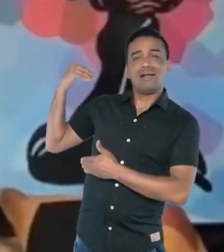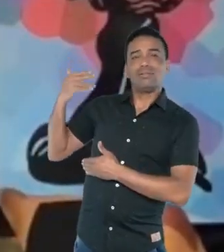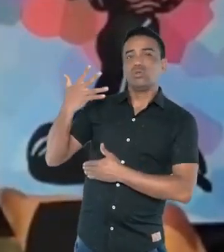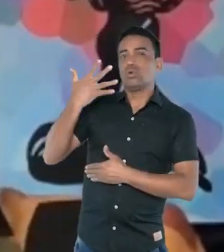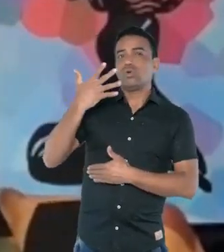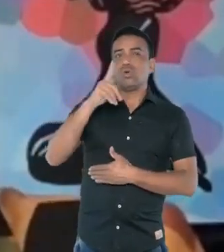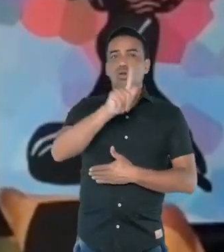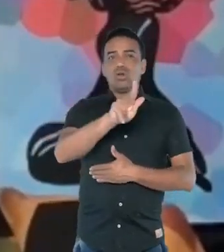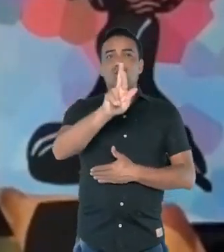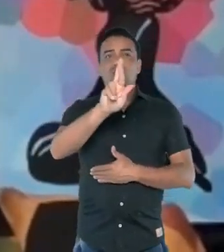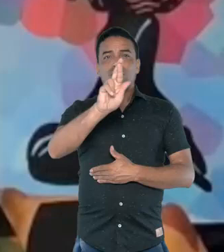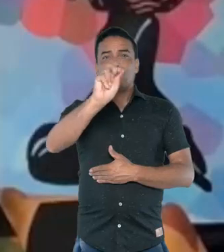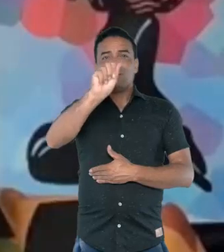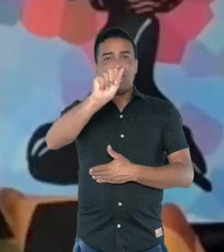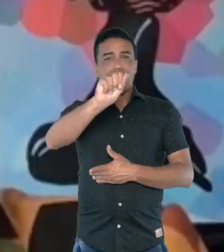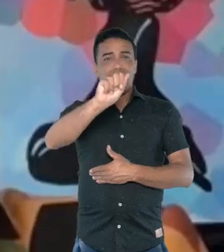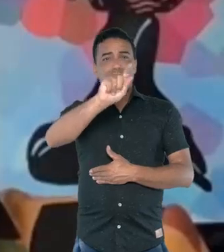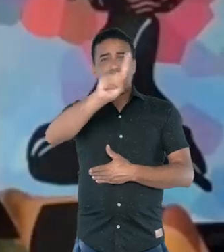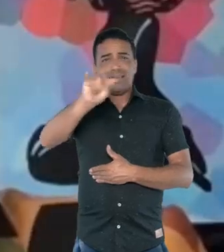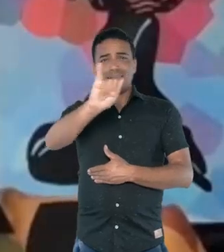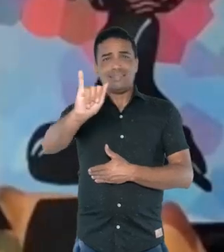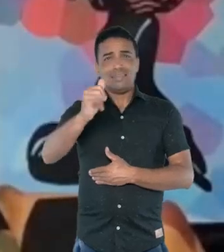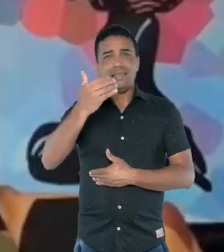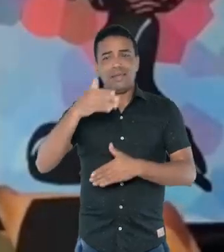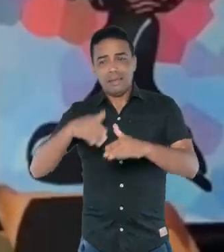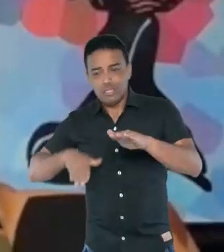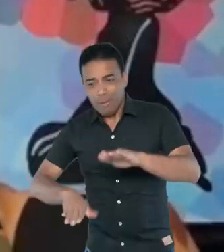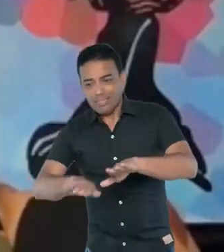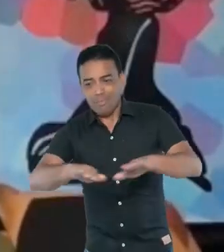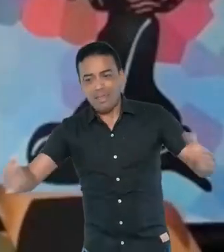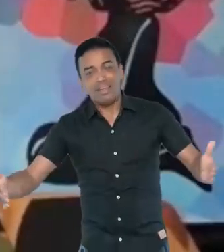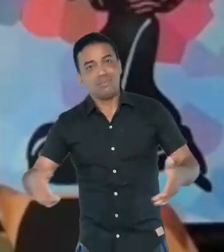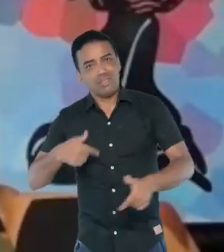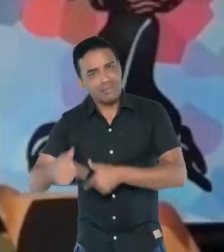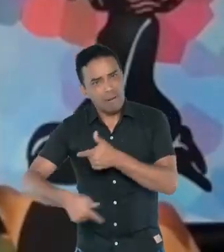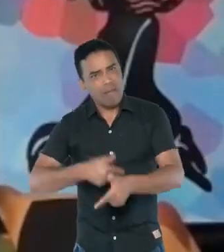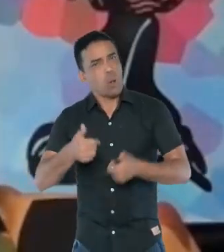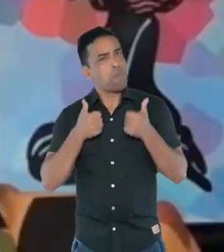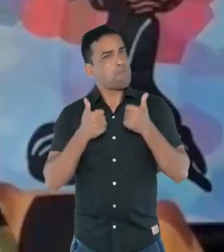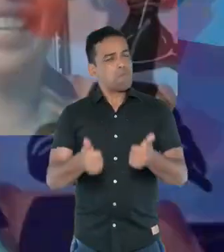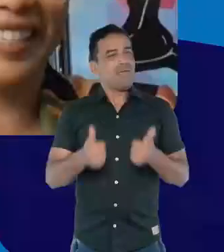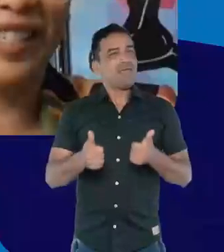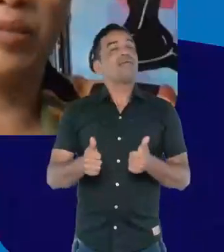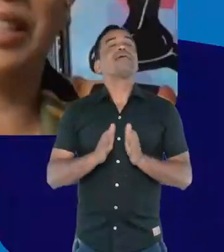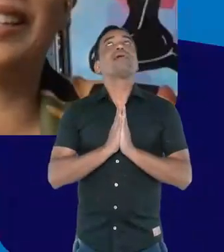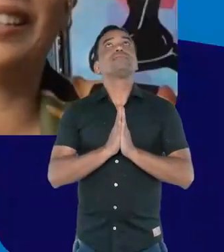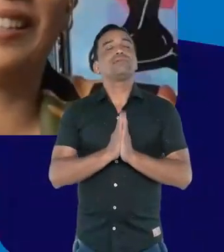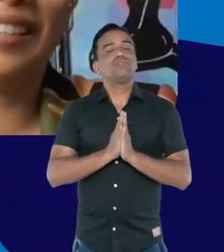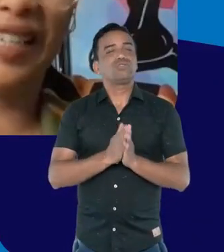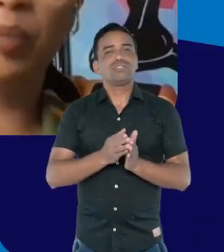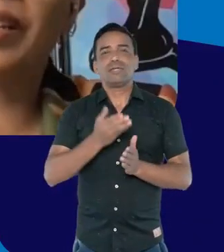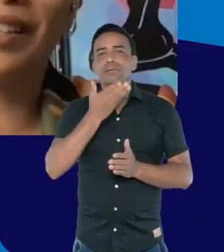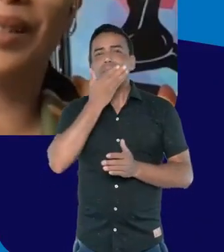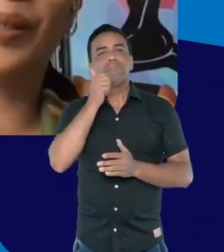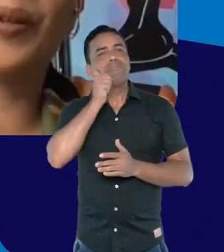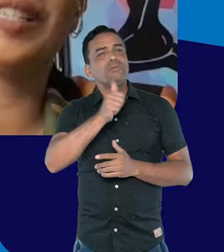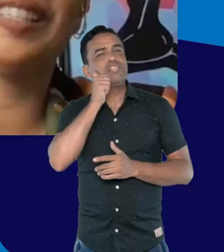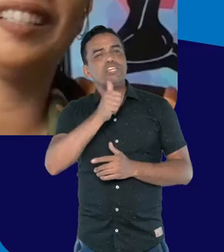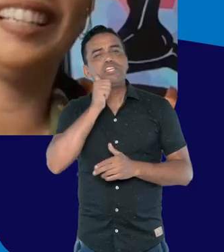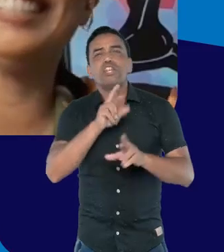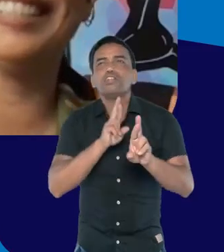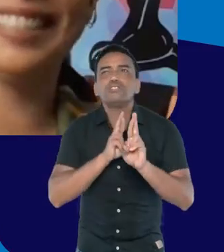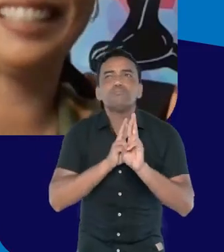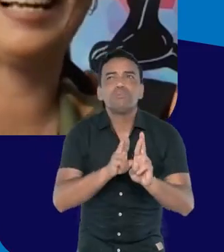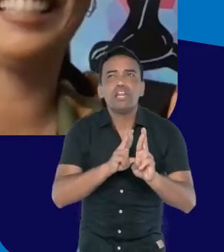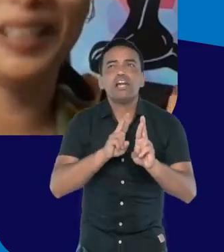você tem feito um bom trabalho, né? Que bom que desde pequena você era essa menina